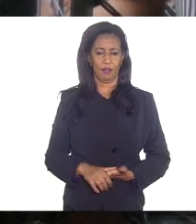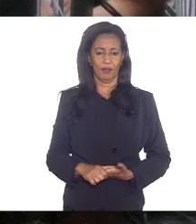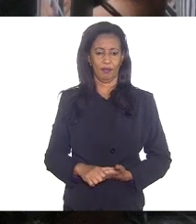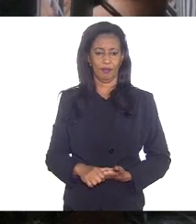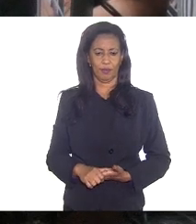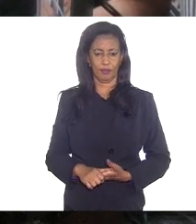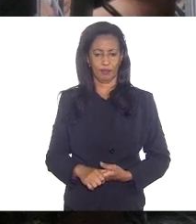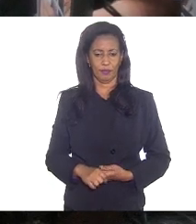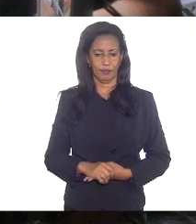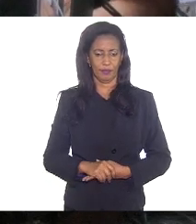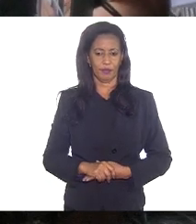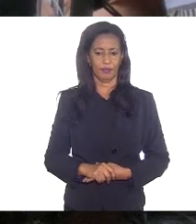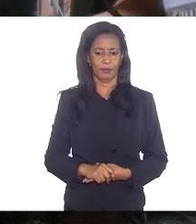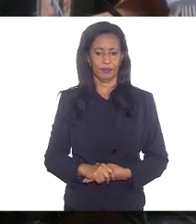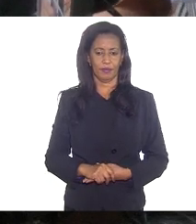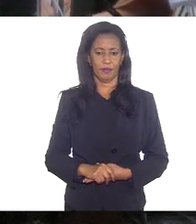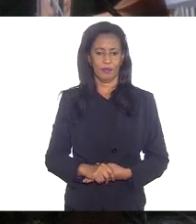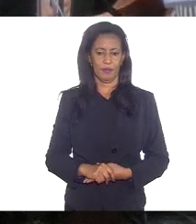Deputado delegado